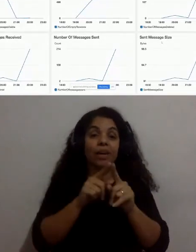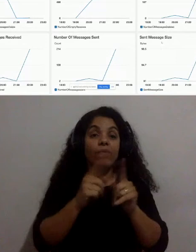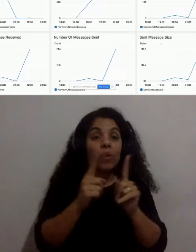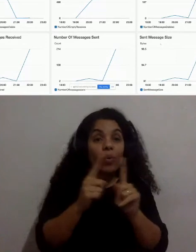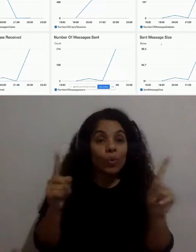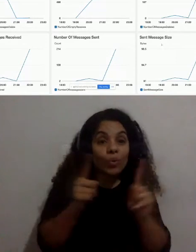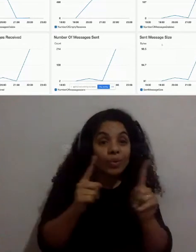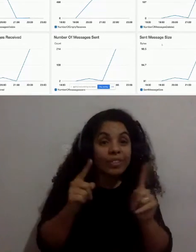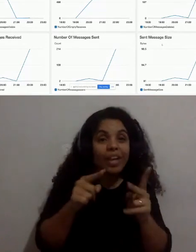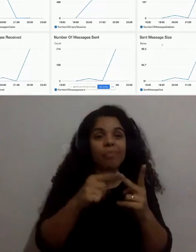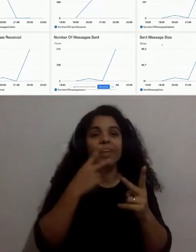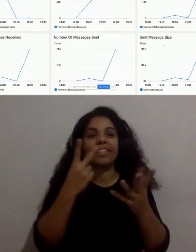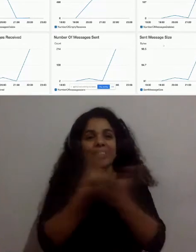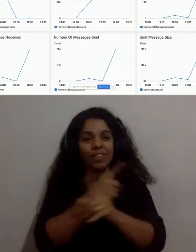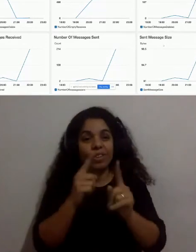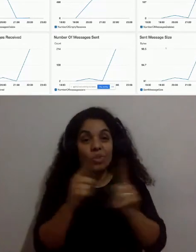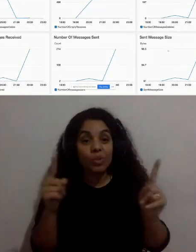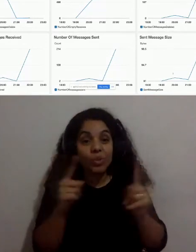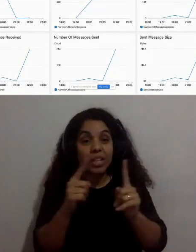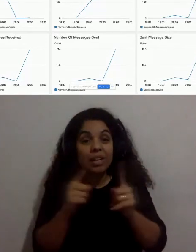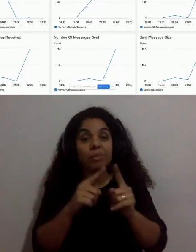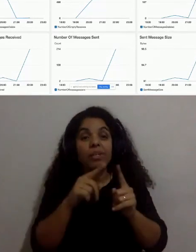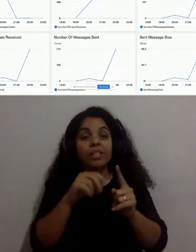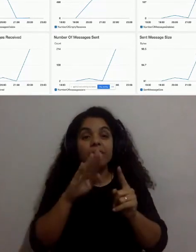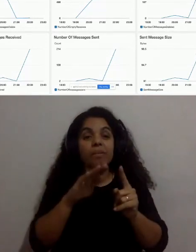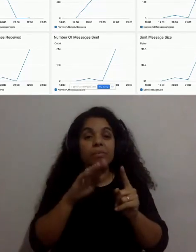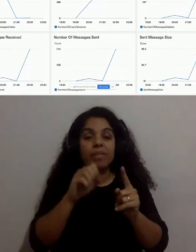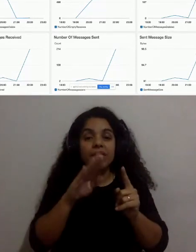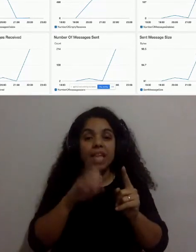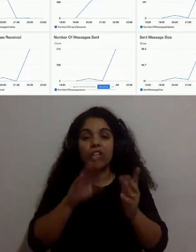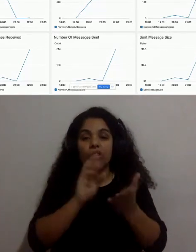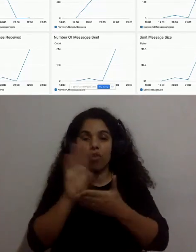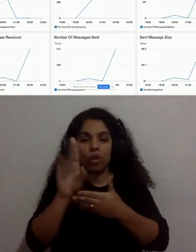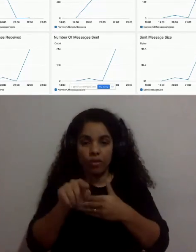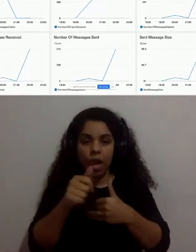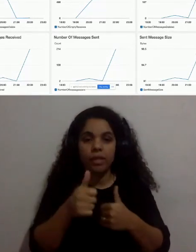tamanho. Aqui eu mostro o tamanho das mensagens que foram enviadas, tá?